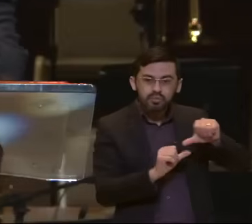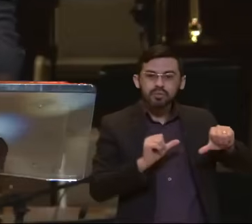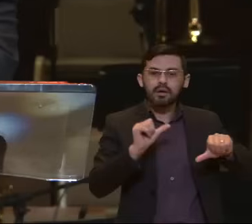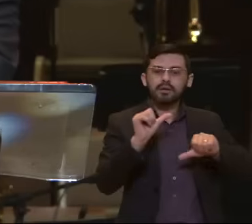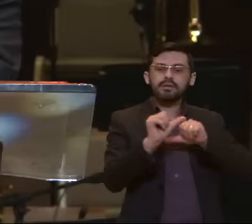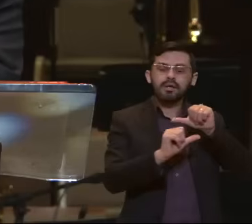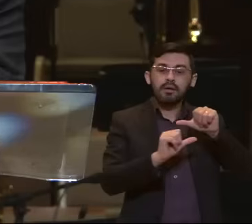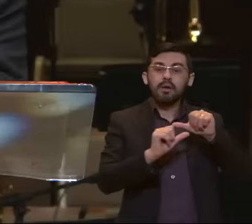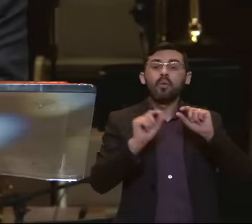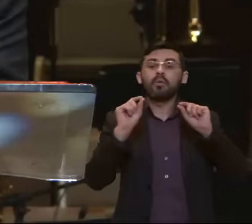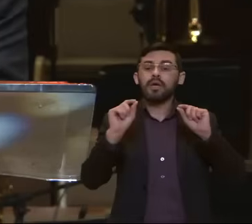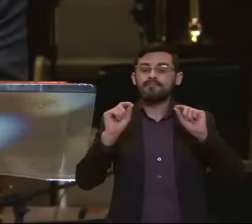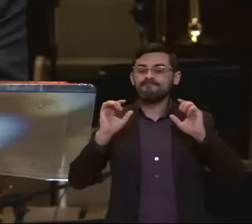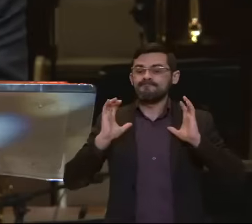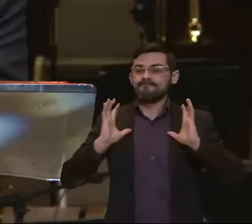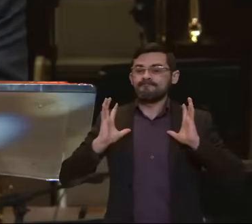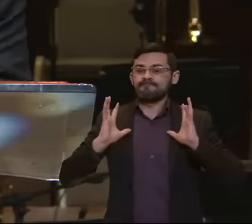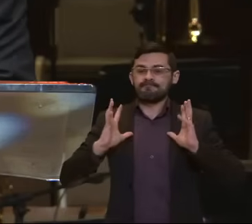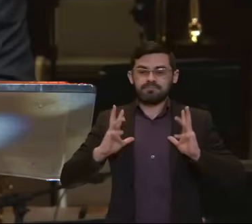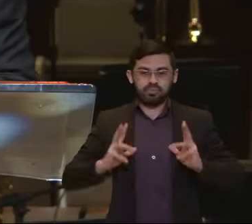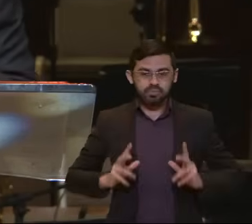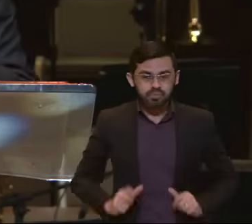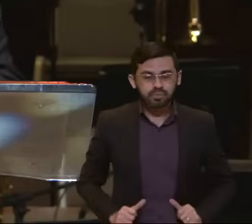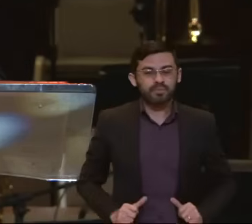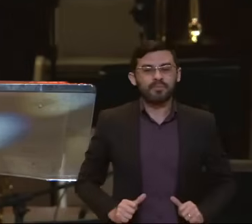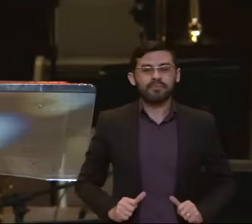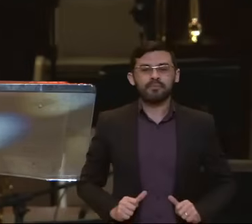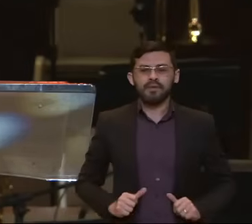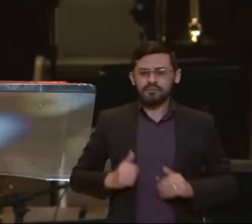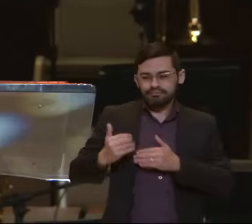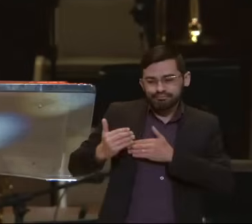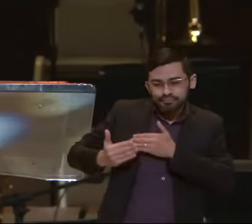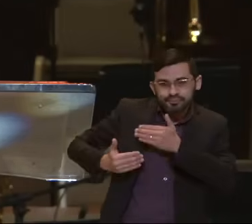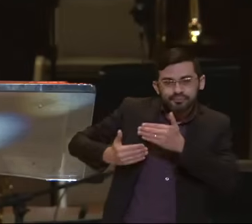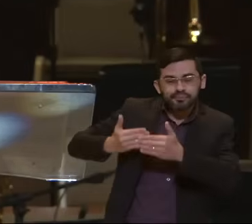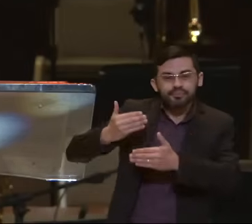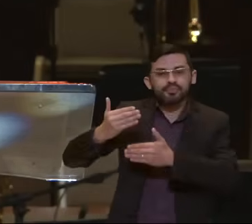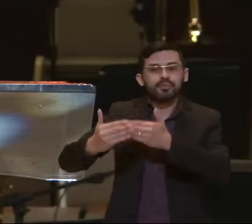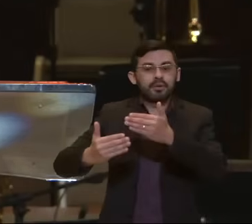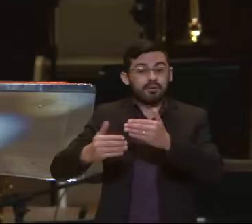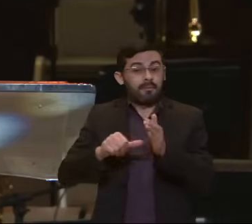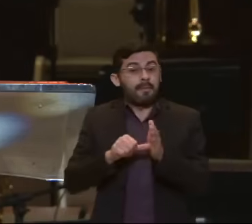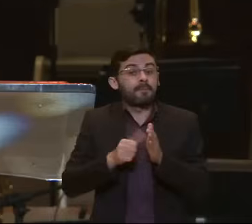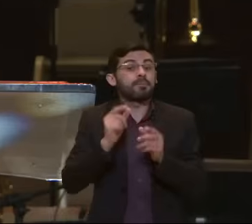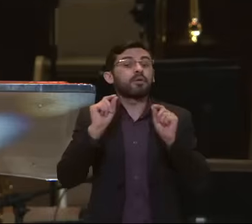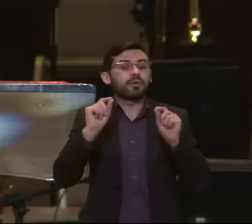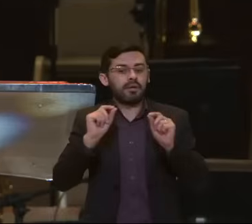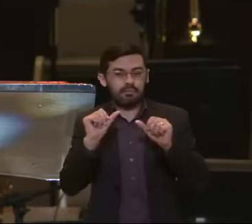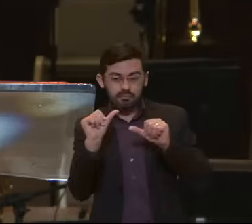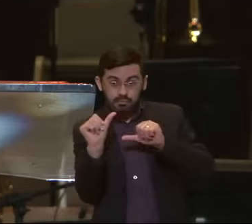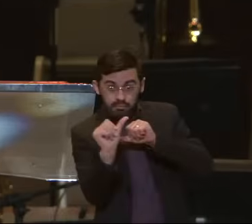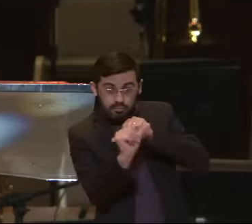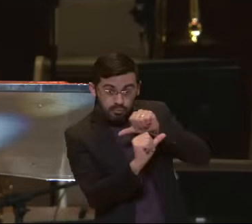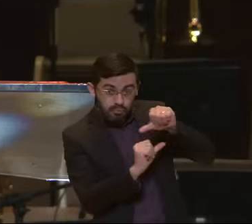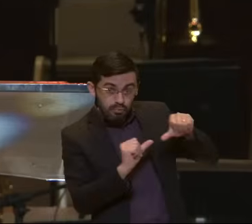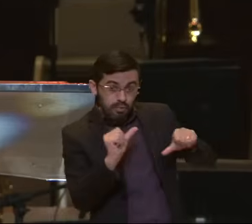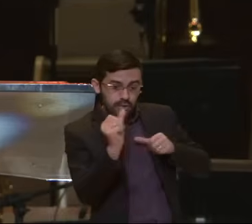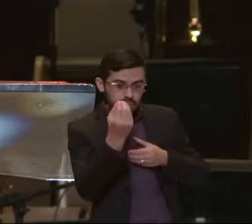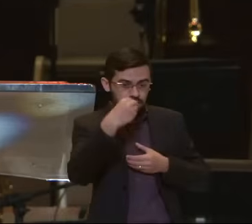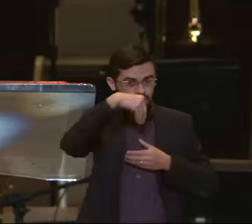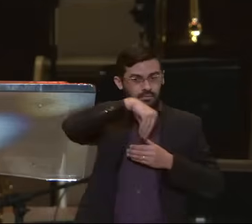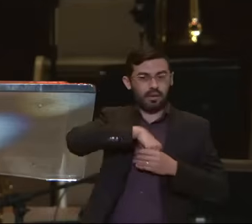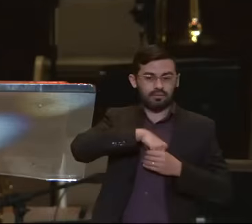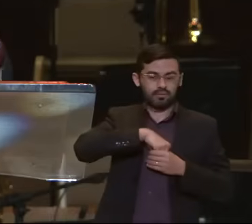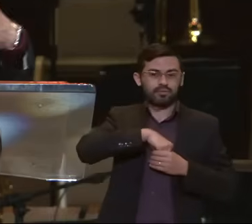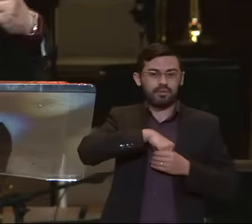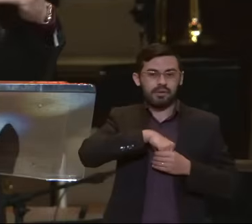de santificação. E esse processo gera, primeiro, mudanças